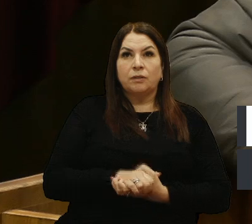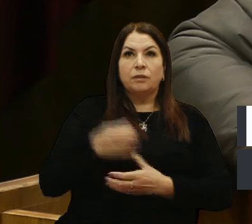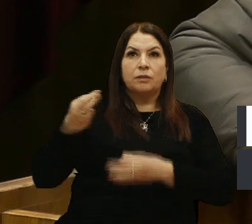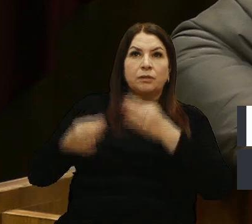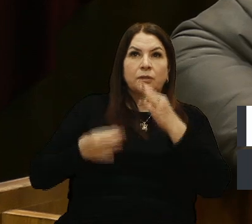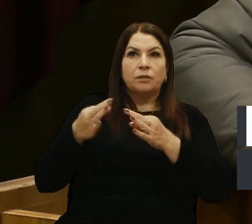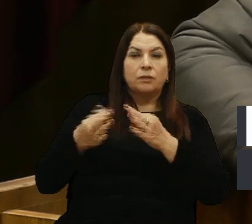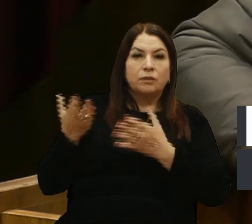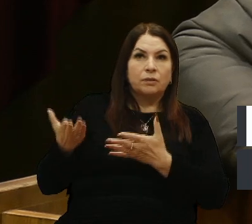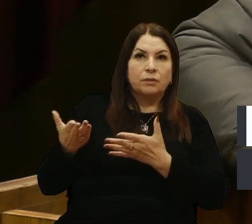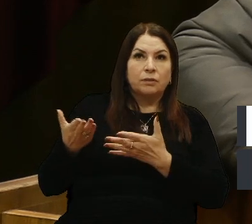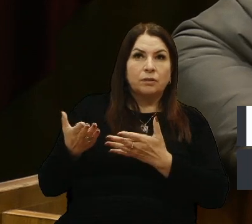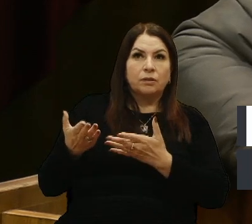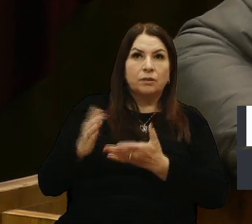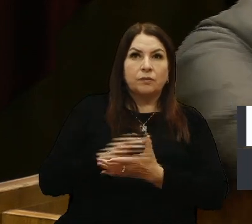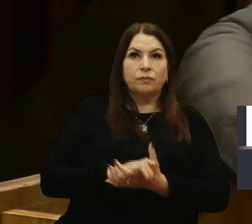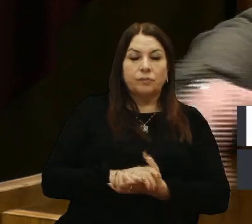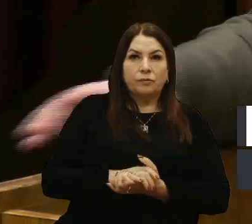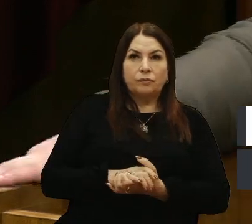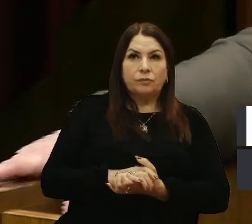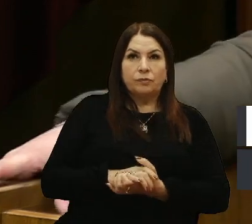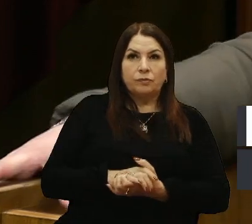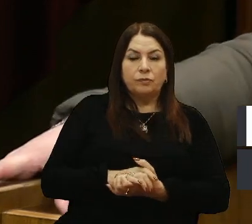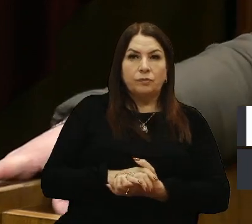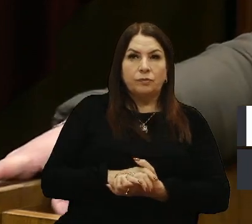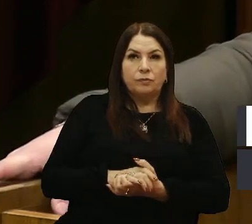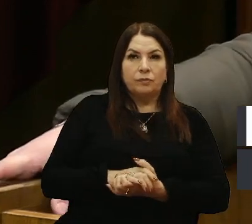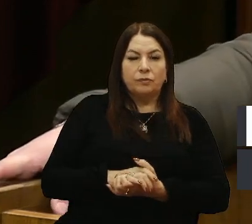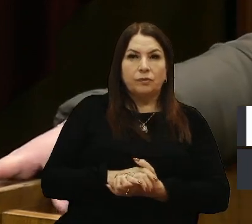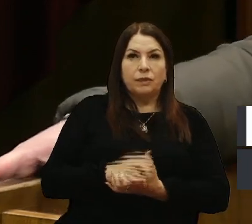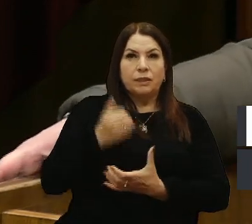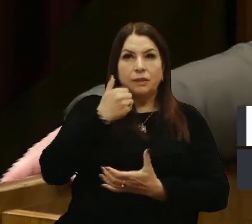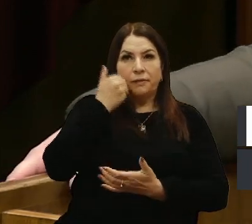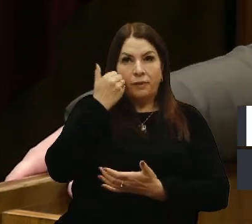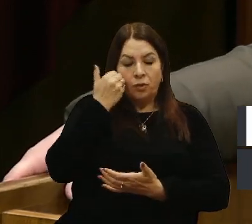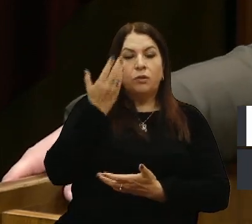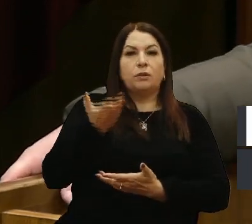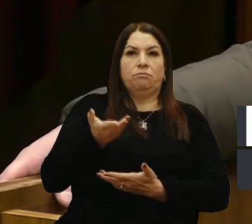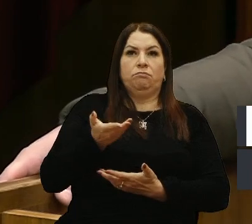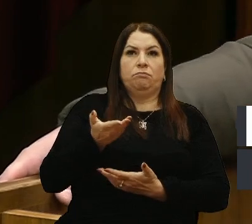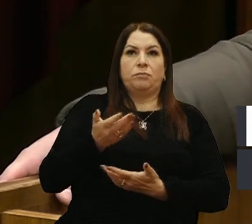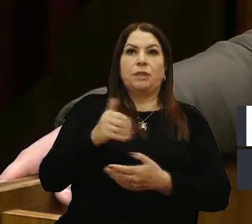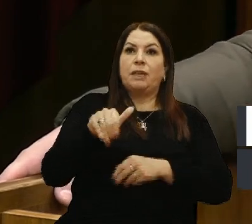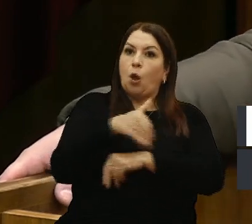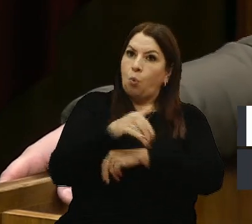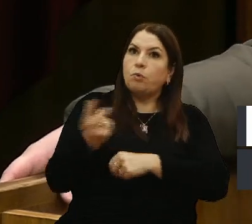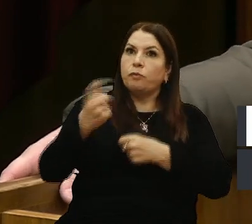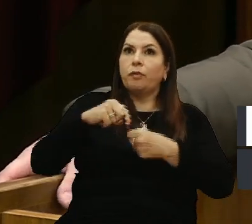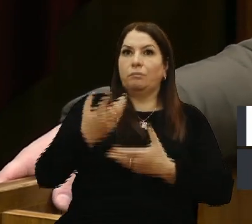justiça acaba colocando esses sem-vergonhas miliantes na rua.